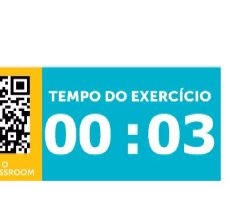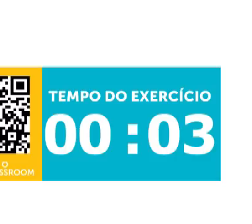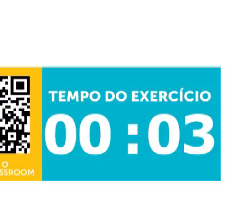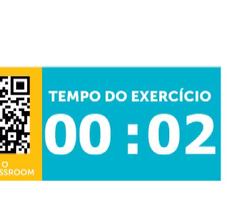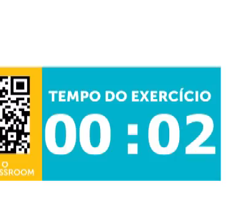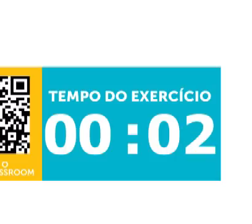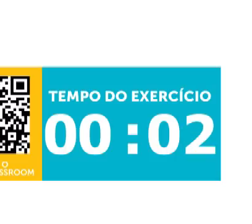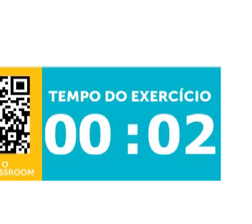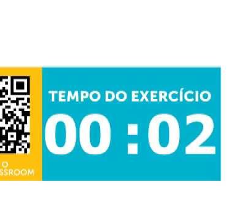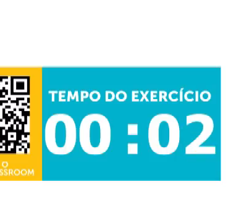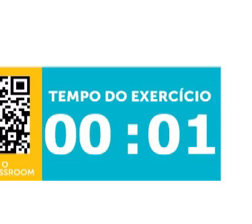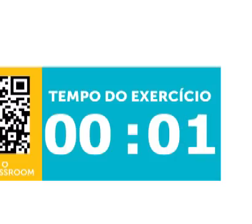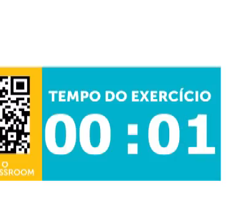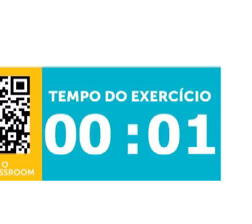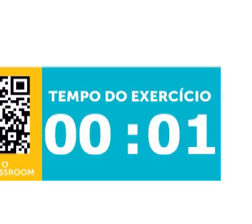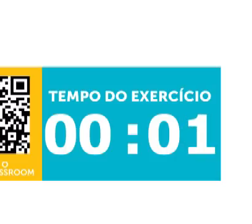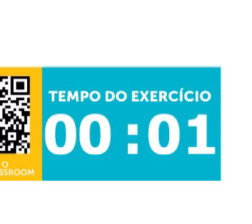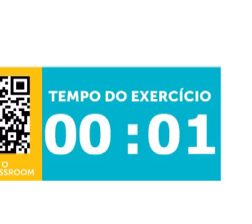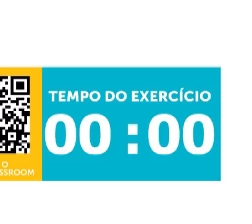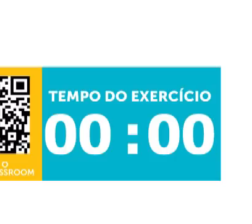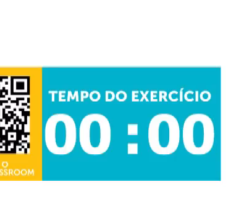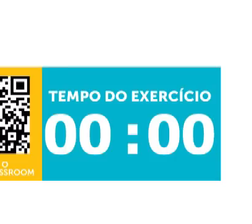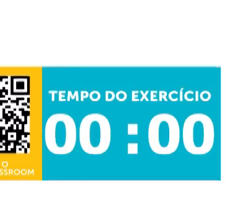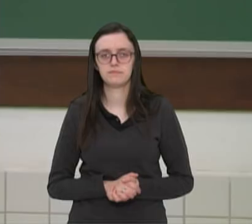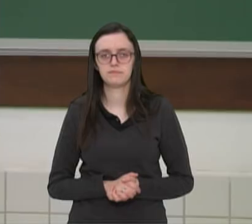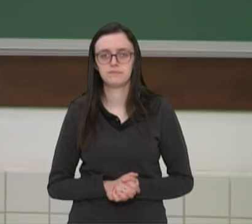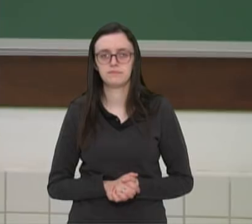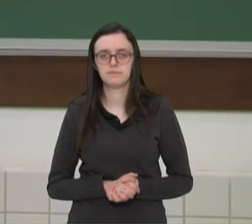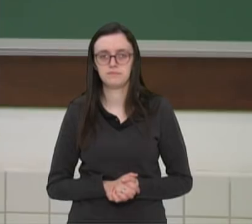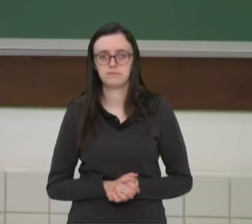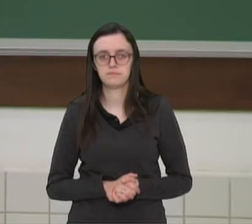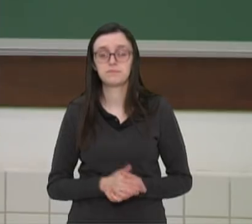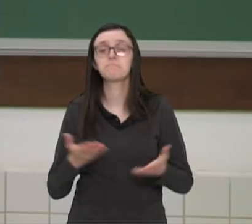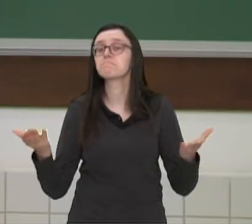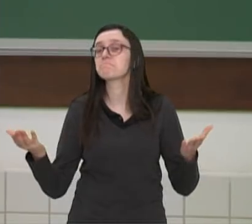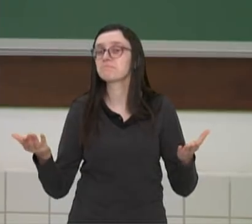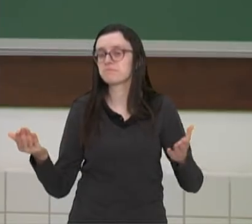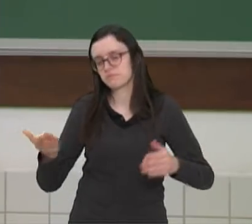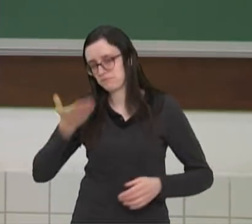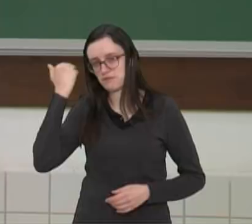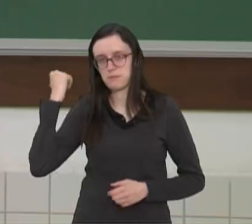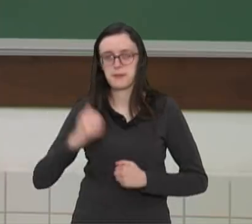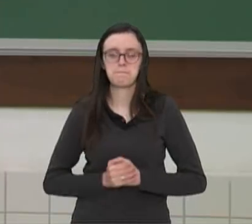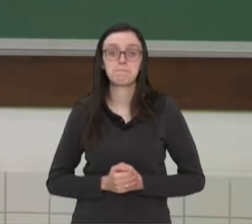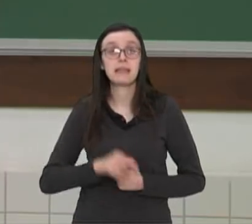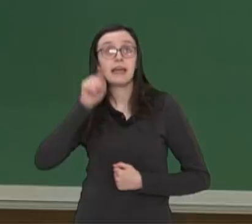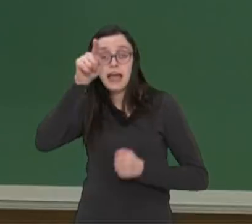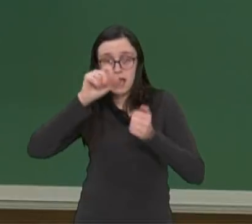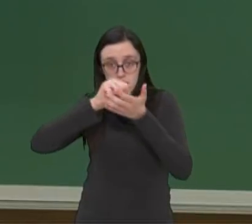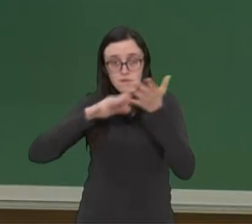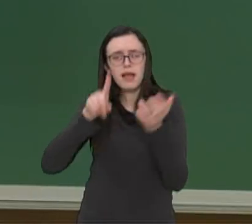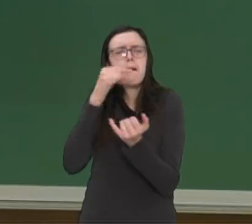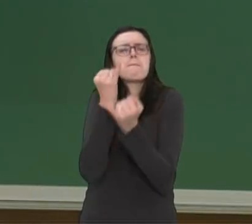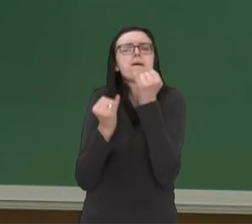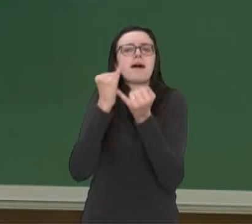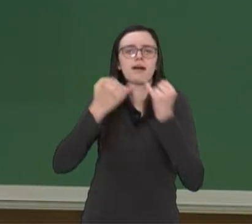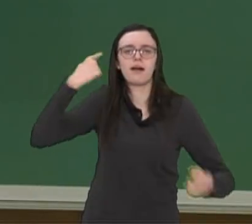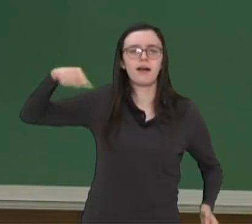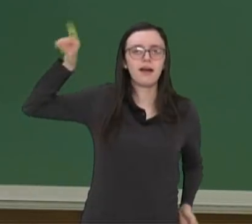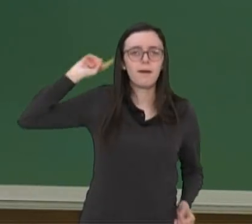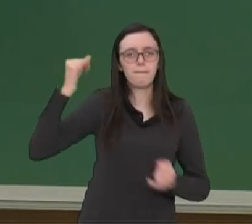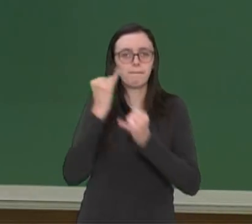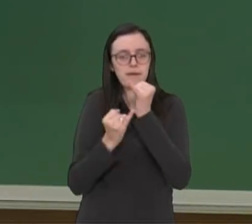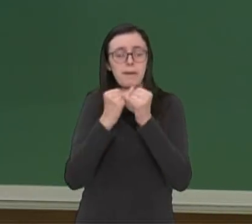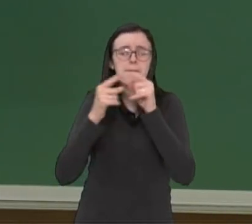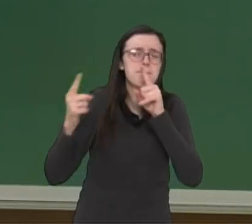E aí, gente, vamos lá então? Então, esse exercício é parecido com o anterior, né?